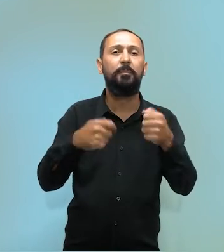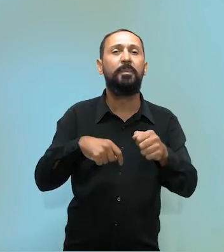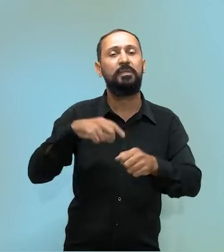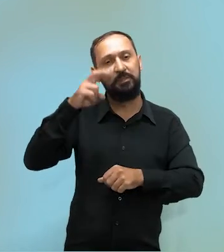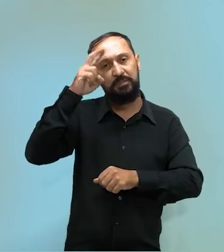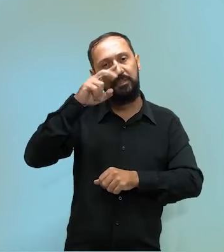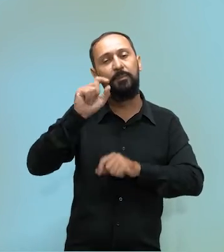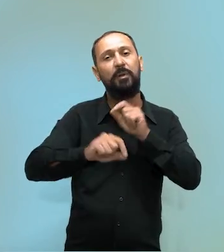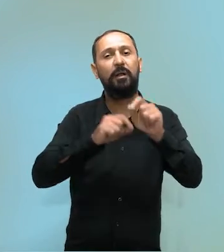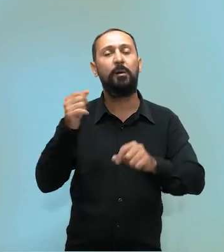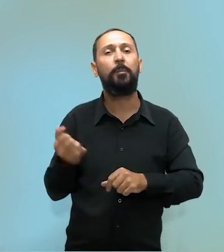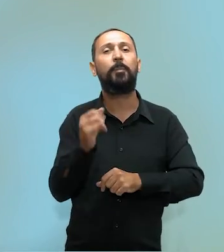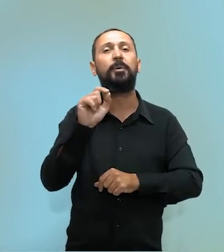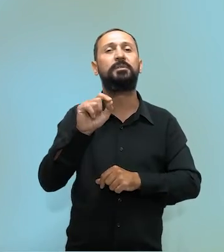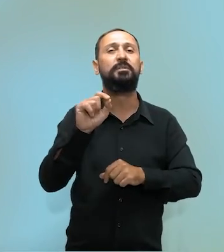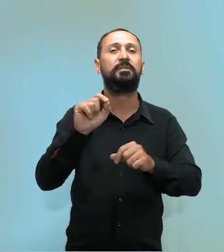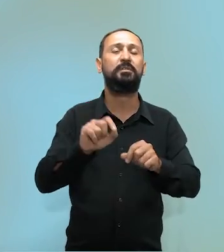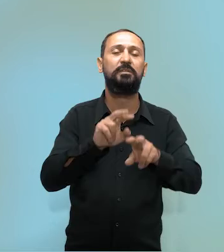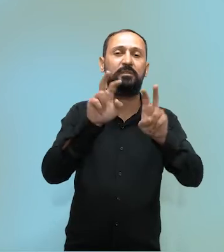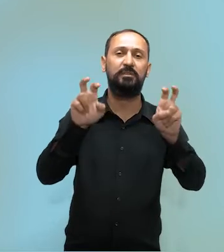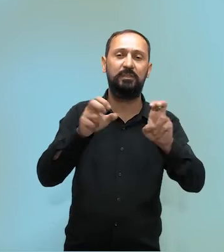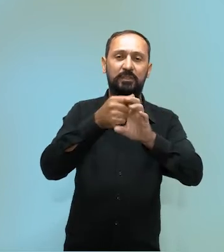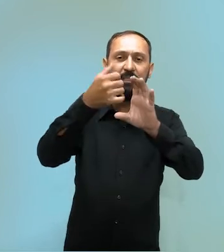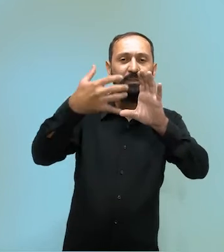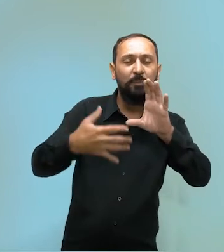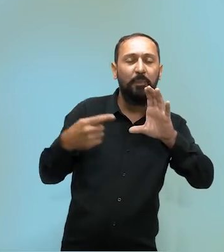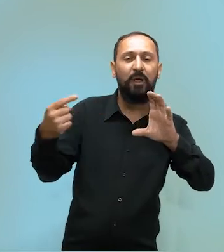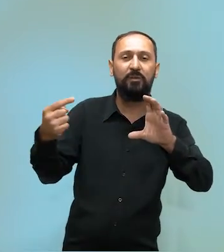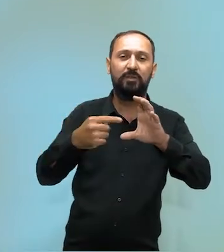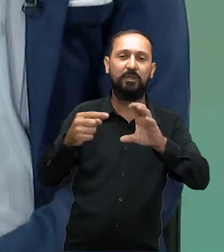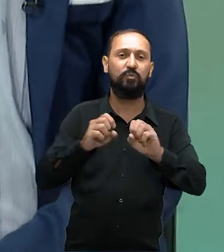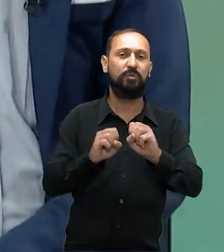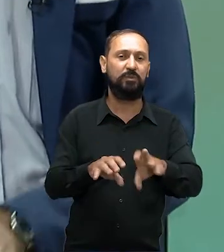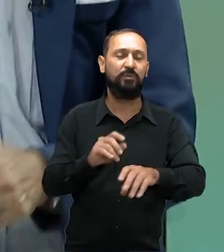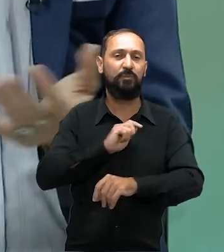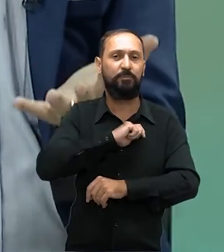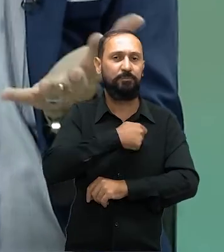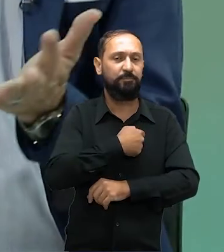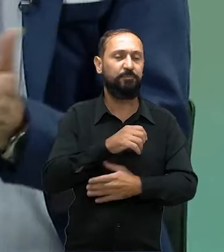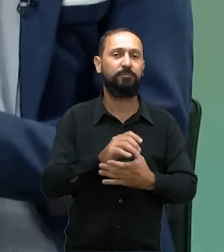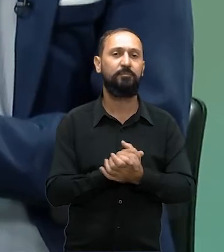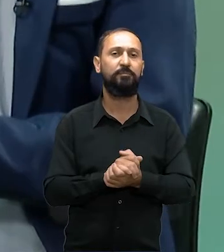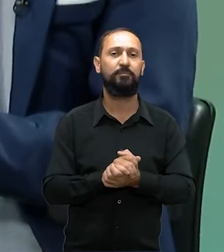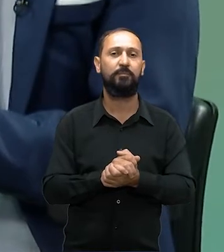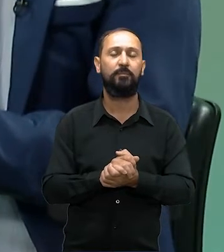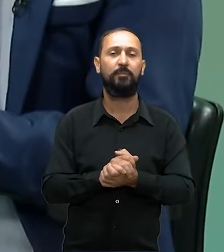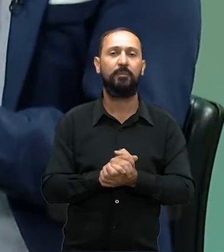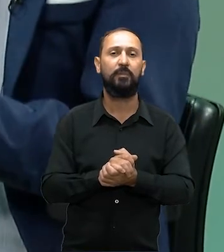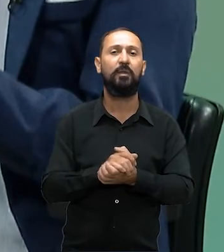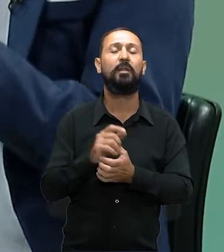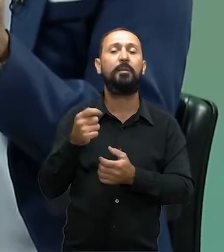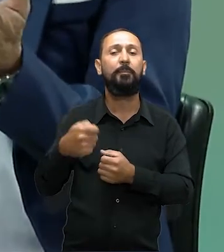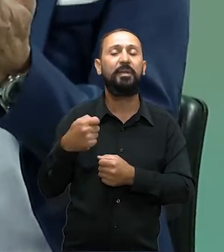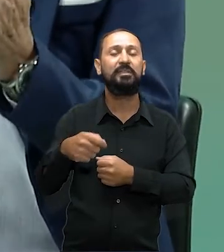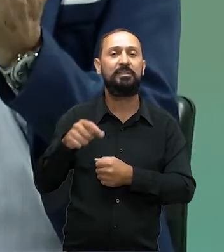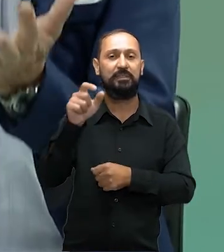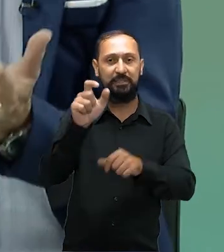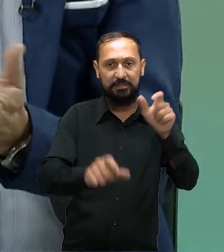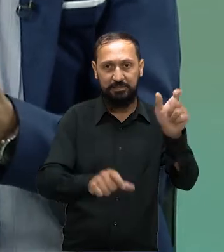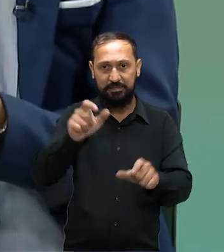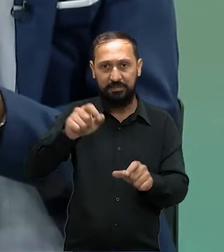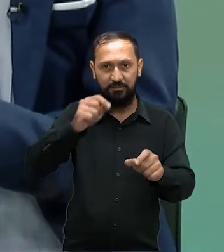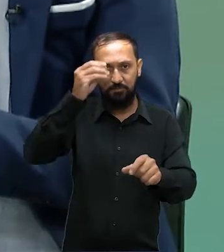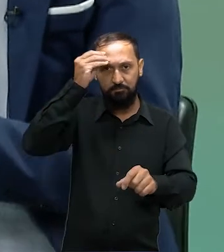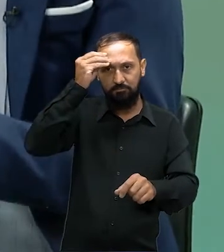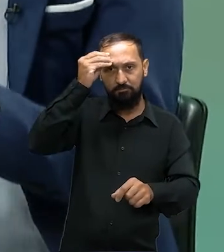precisa reforçar a importância desse aspecto da educação fiscal. A importância que o cidadão ele tem que ser consciente,